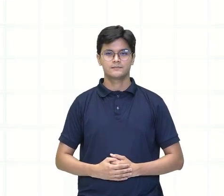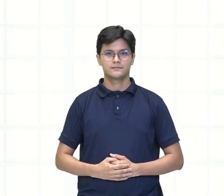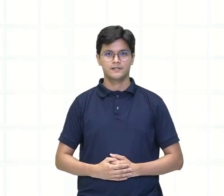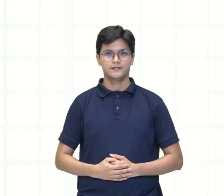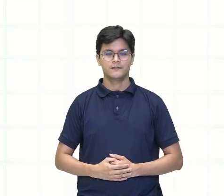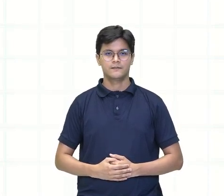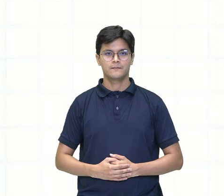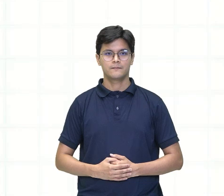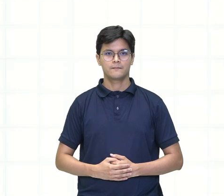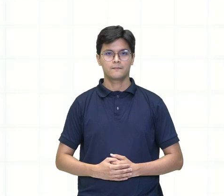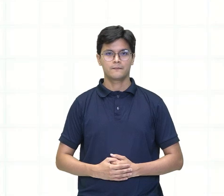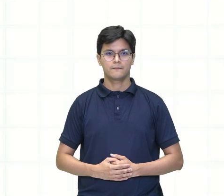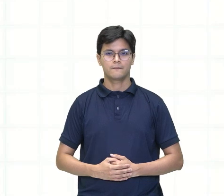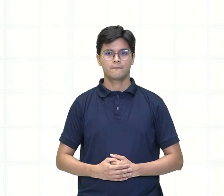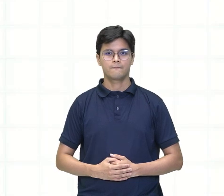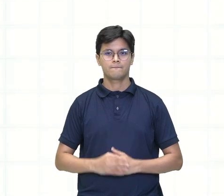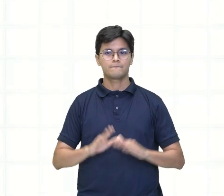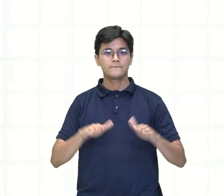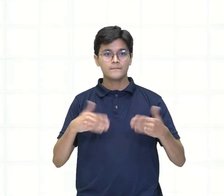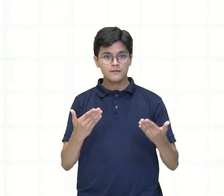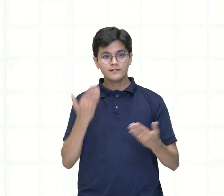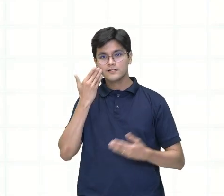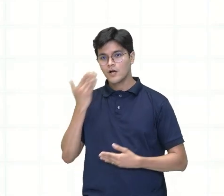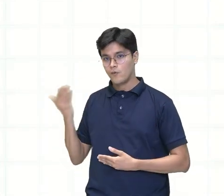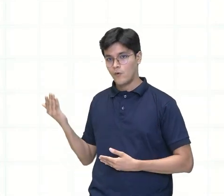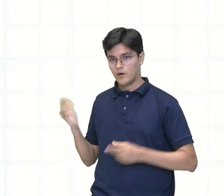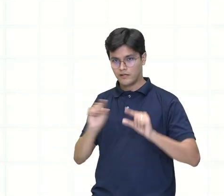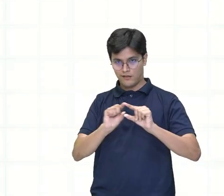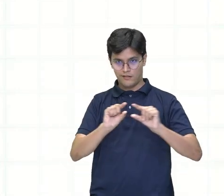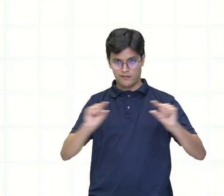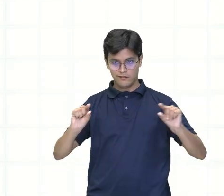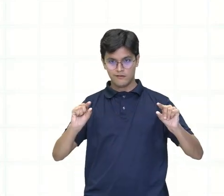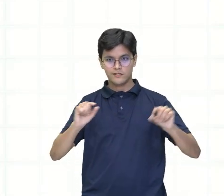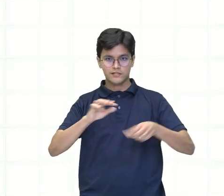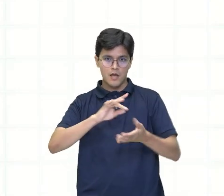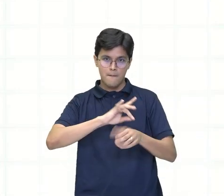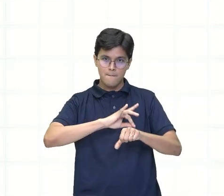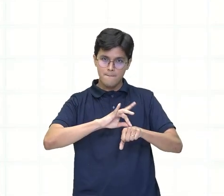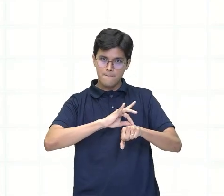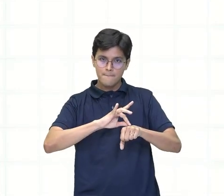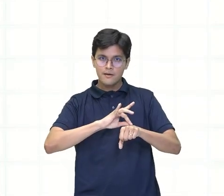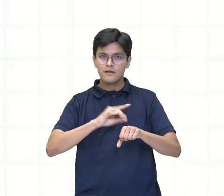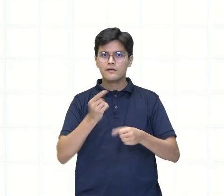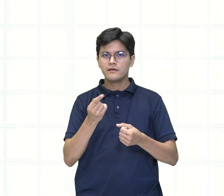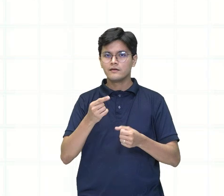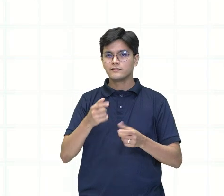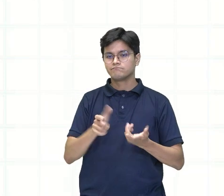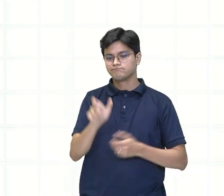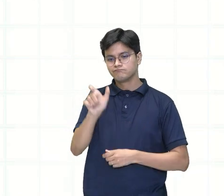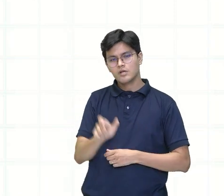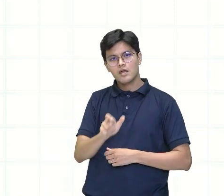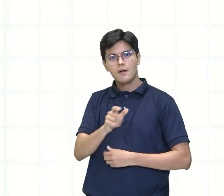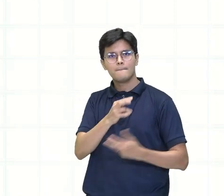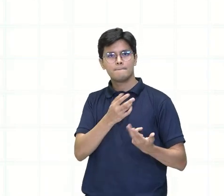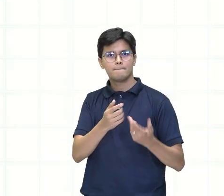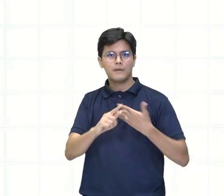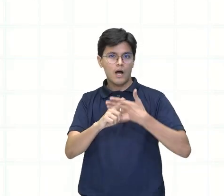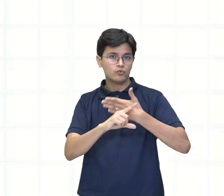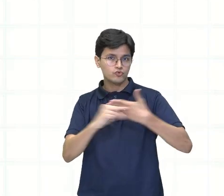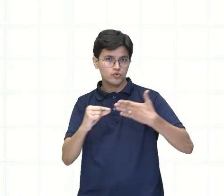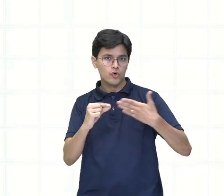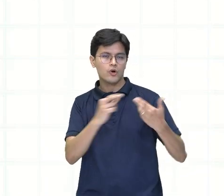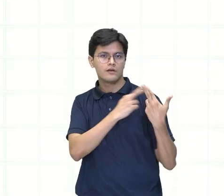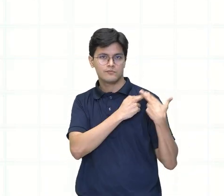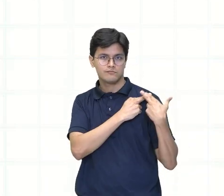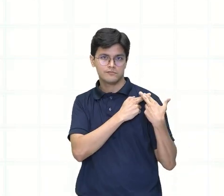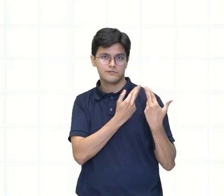Angeles. Então, aqui em letras menores, está dizendo quem foi o responsável dessas informações,